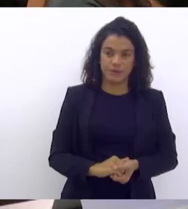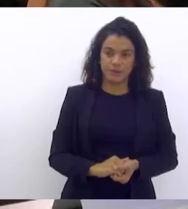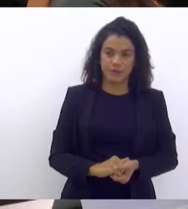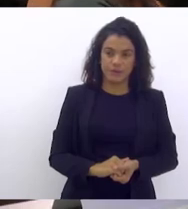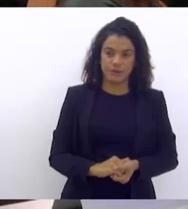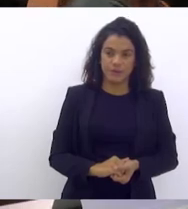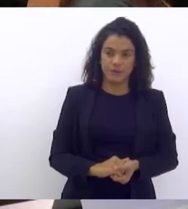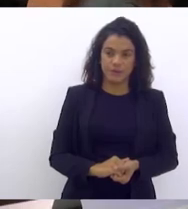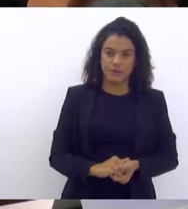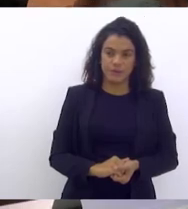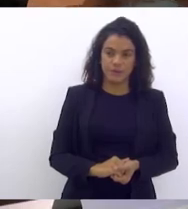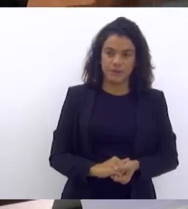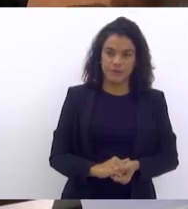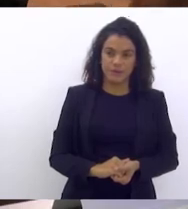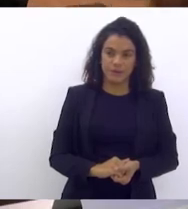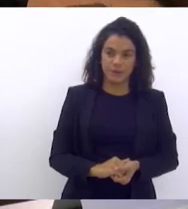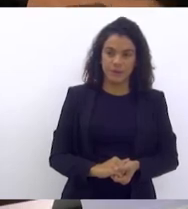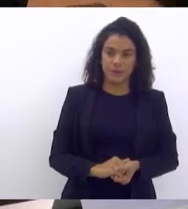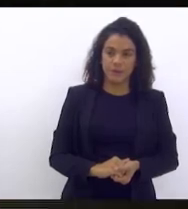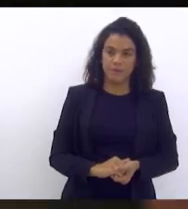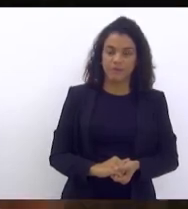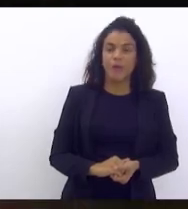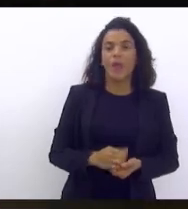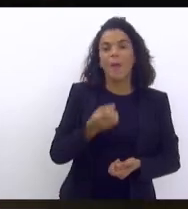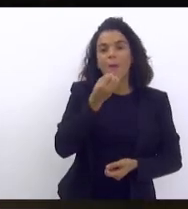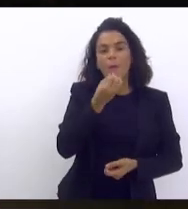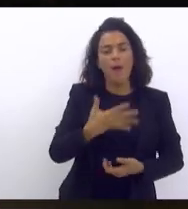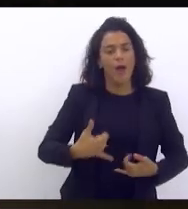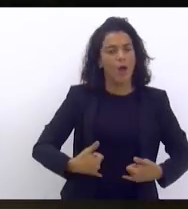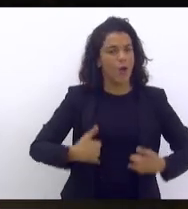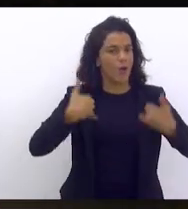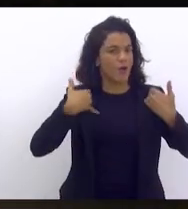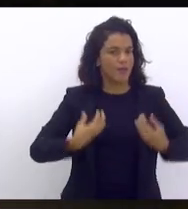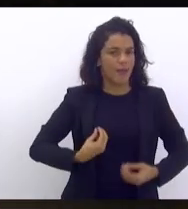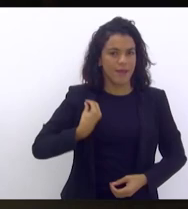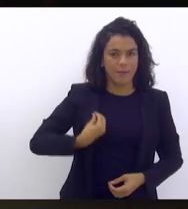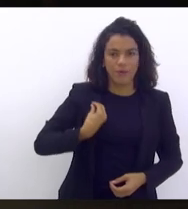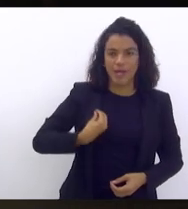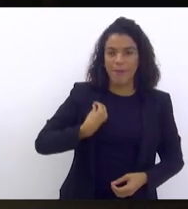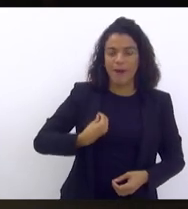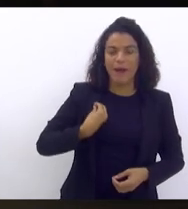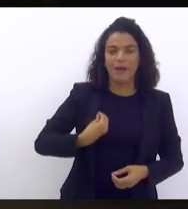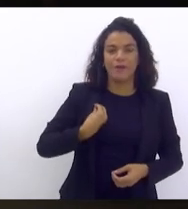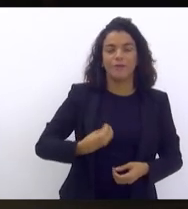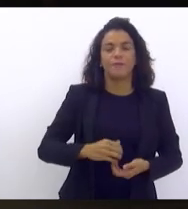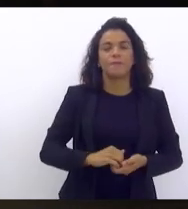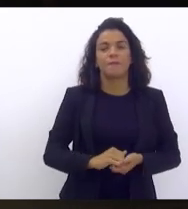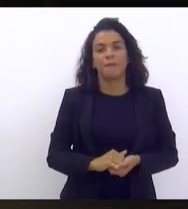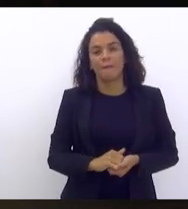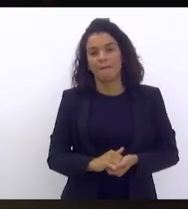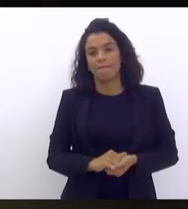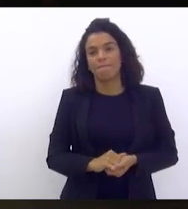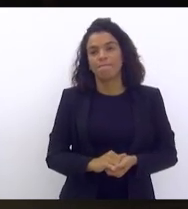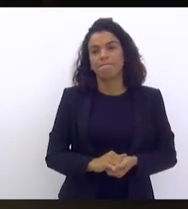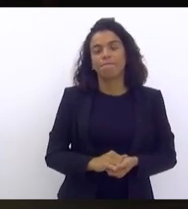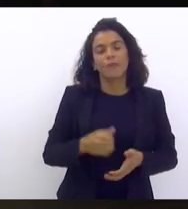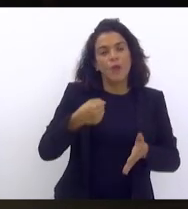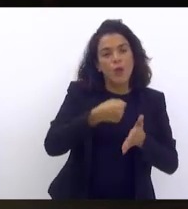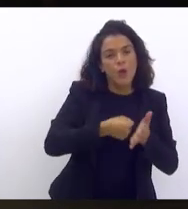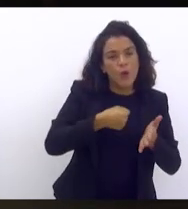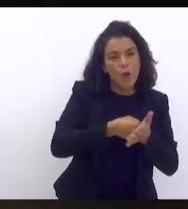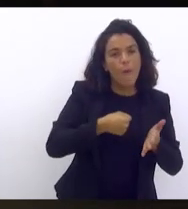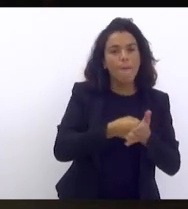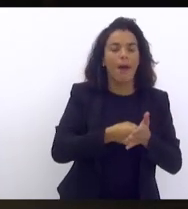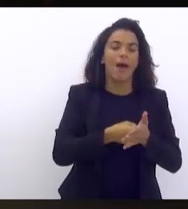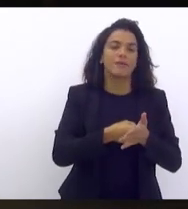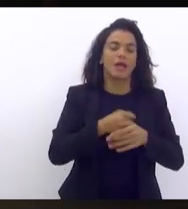É uma honra e um prazer estar na Assembleia Legislativa falando, representando também os agentes de combate à endemia e